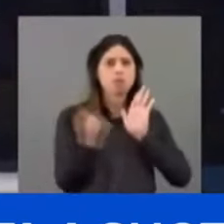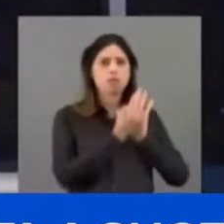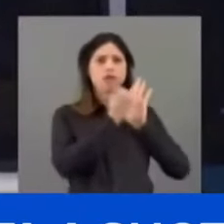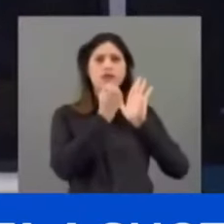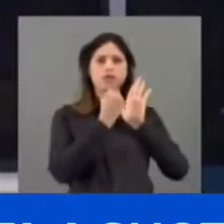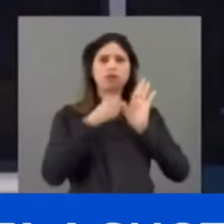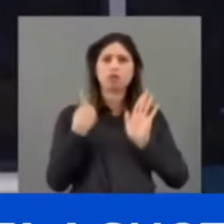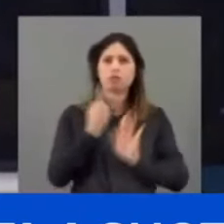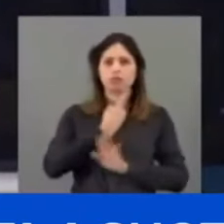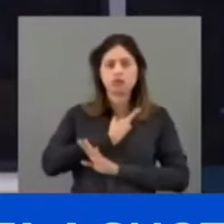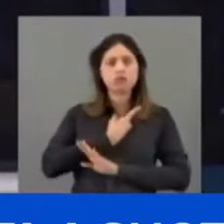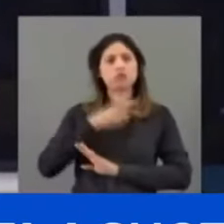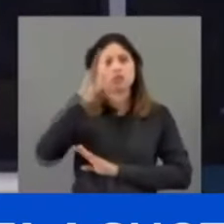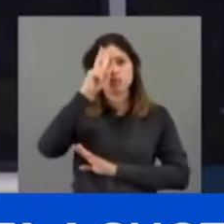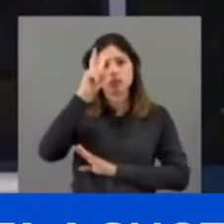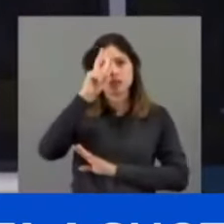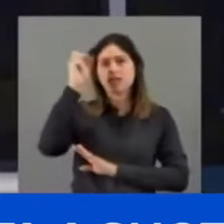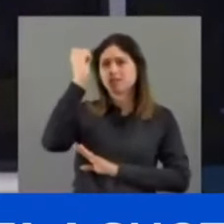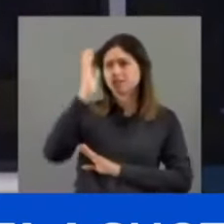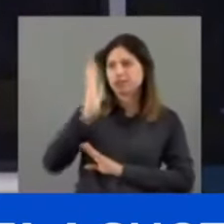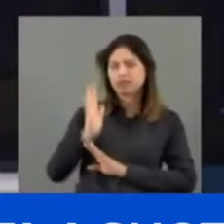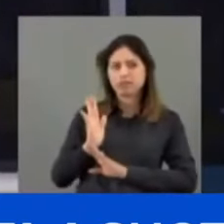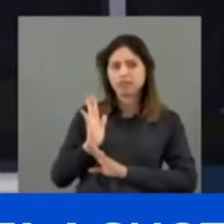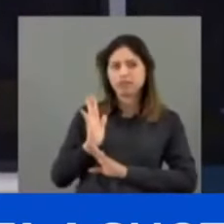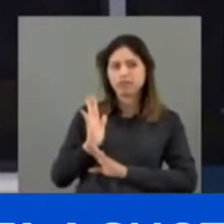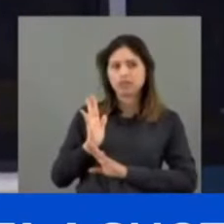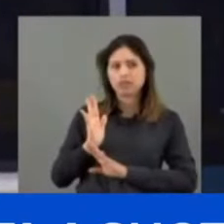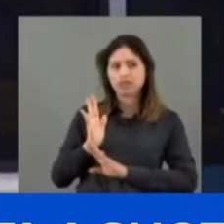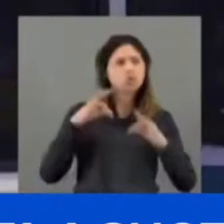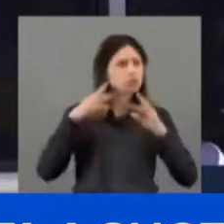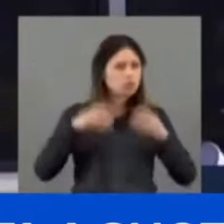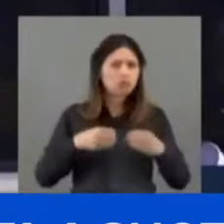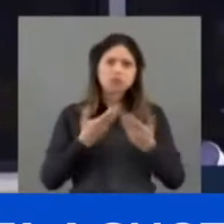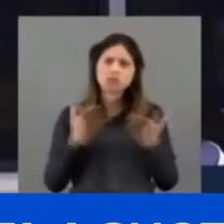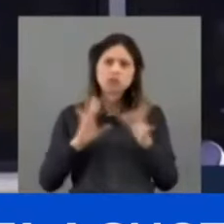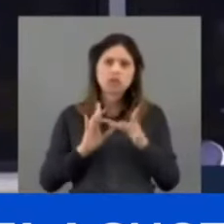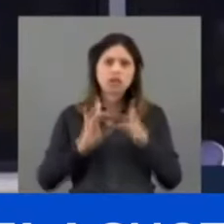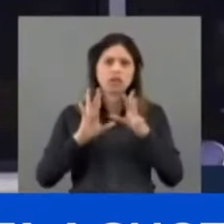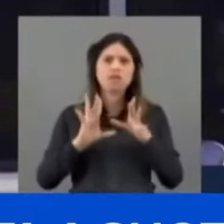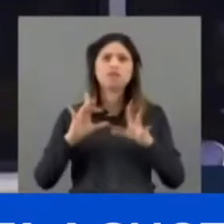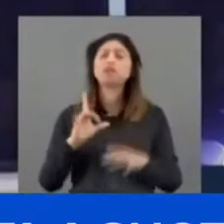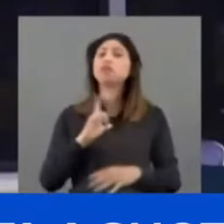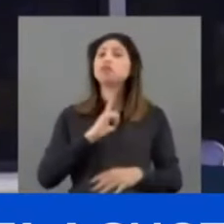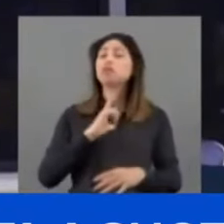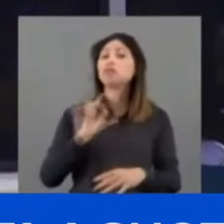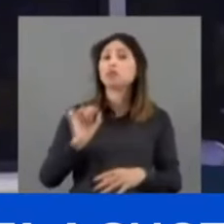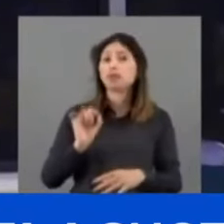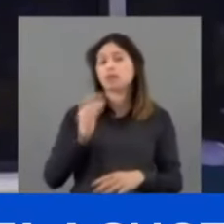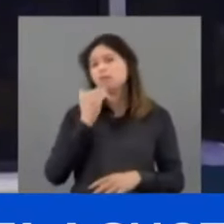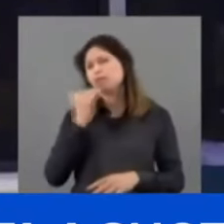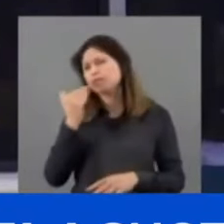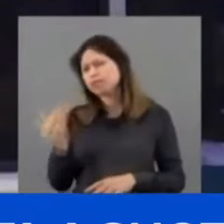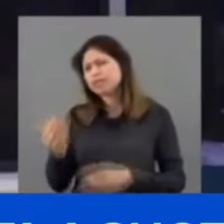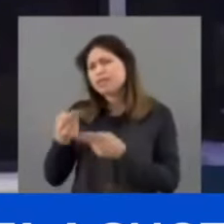Centrão. As pautas do Centrão, grande parte delas, continuarão sendo prioritárias para o Lira. Mas eu acho que